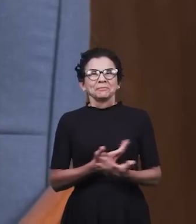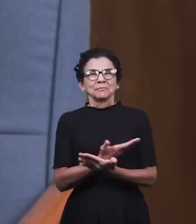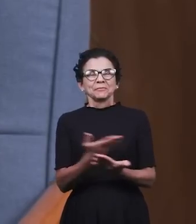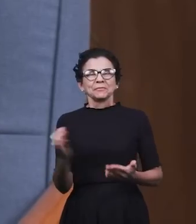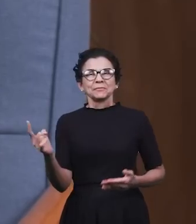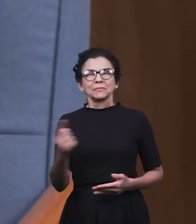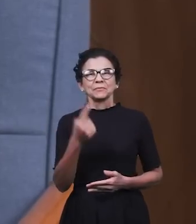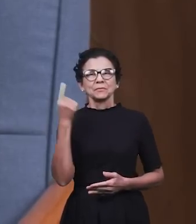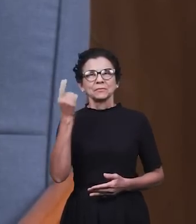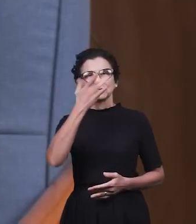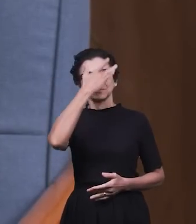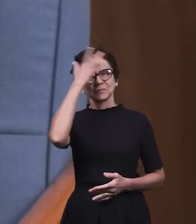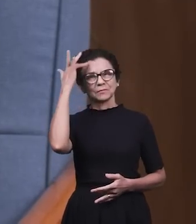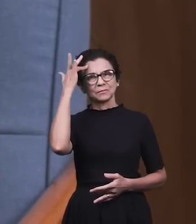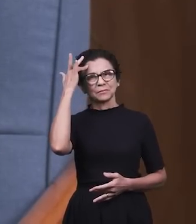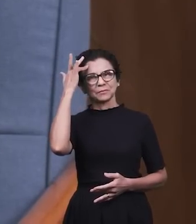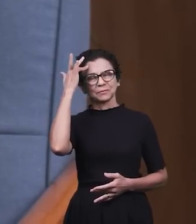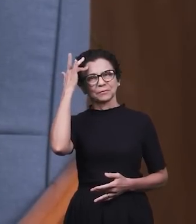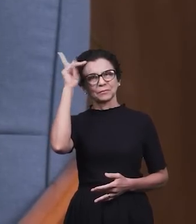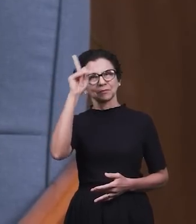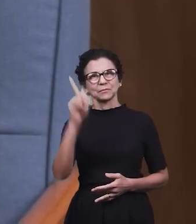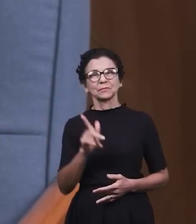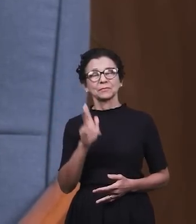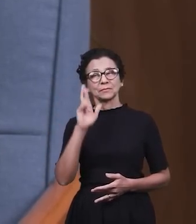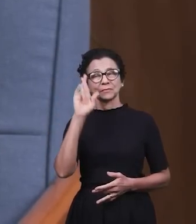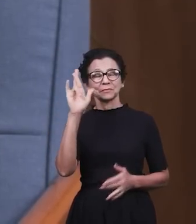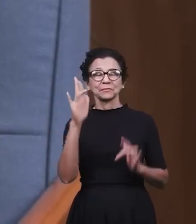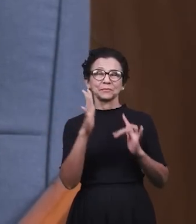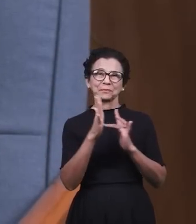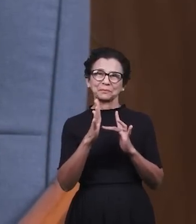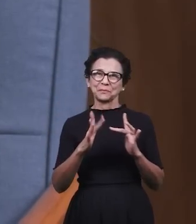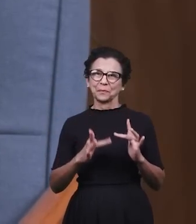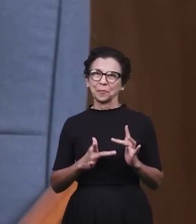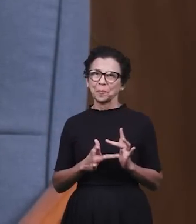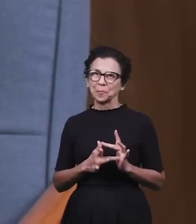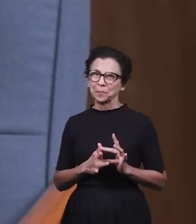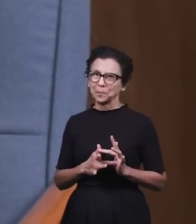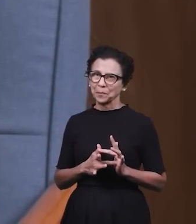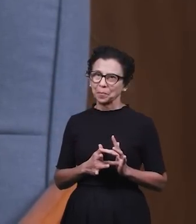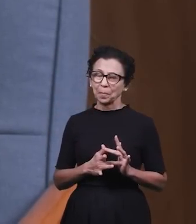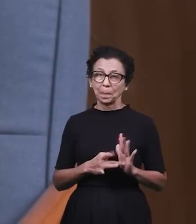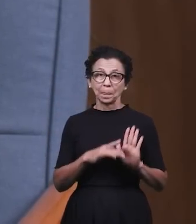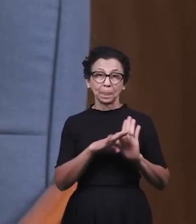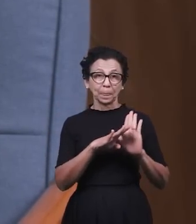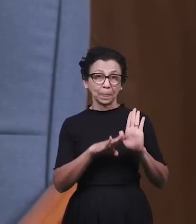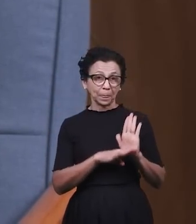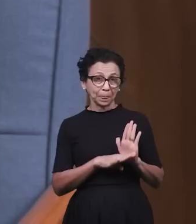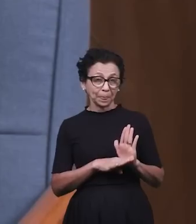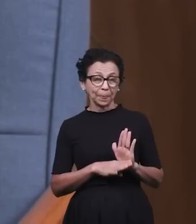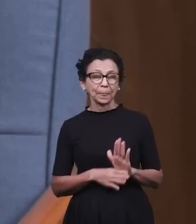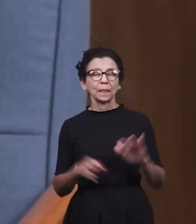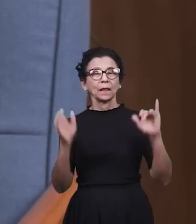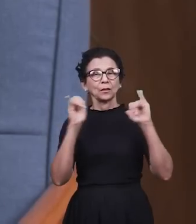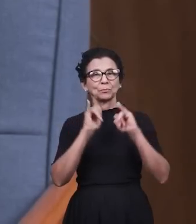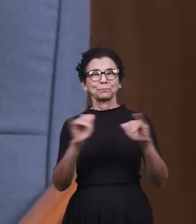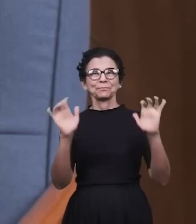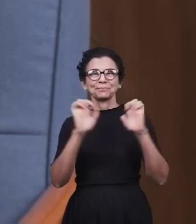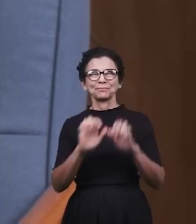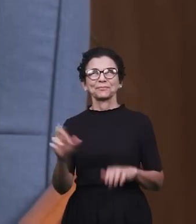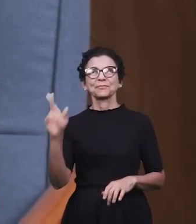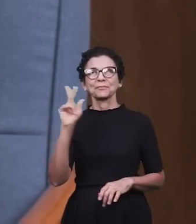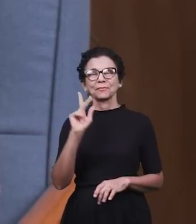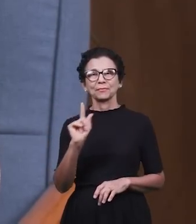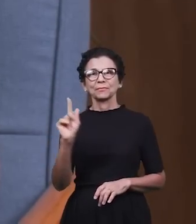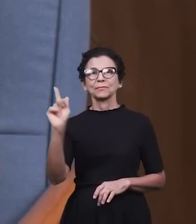Eu saúdo todos os que nos assistem com a paz do Senhor Jesus. Esse é o programa Anunciando o Evangelho